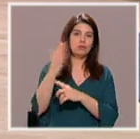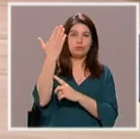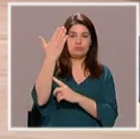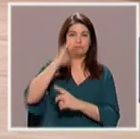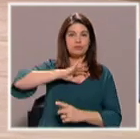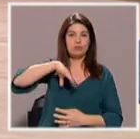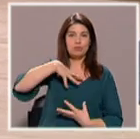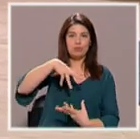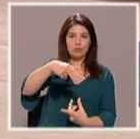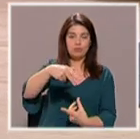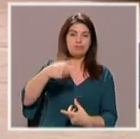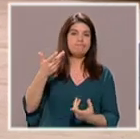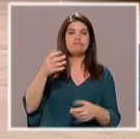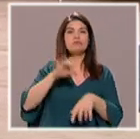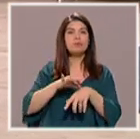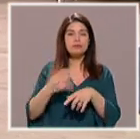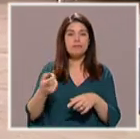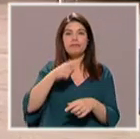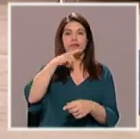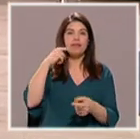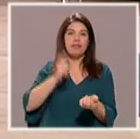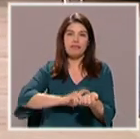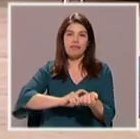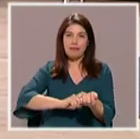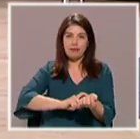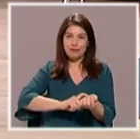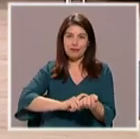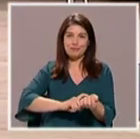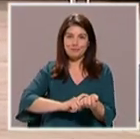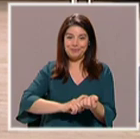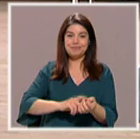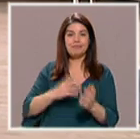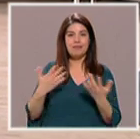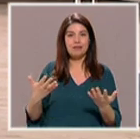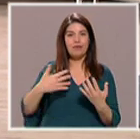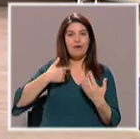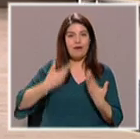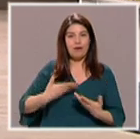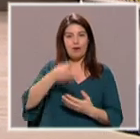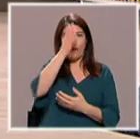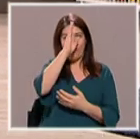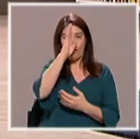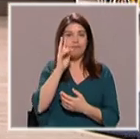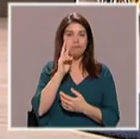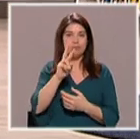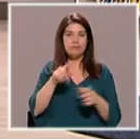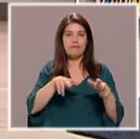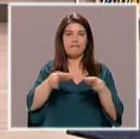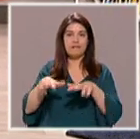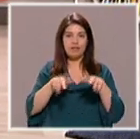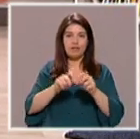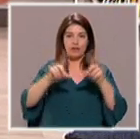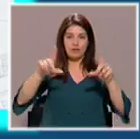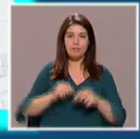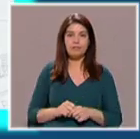diabetes. E para falarmos sobre a diabetes e para que tenham uma percepção sobre ela, vamos visualizar um pequeno vídeo. Há dois